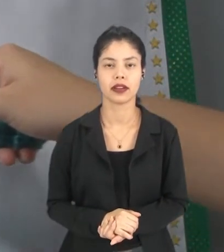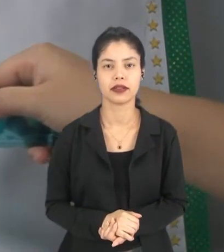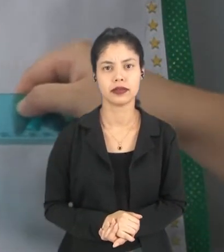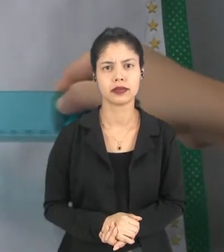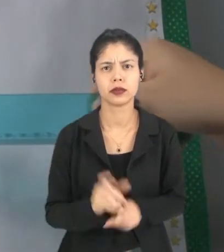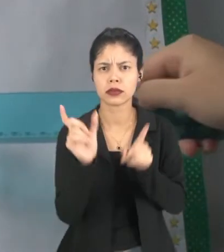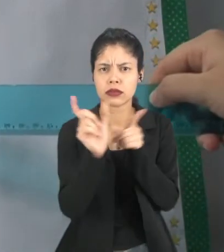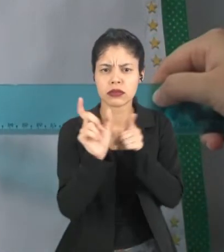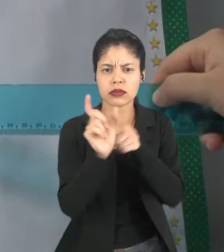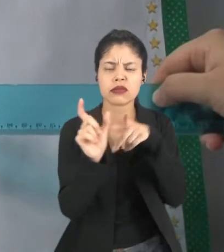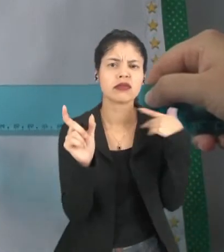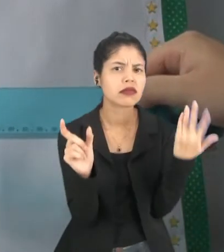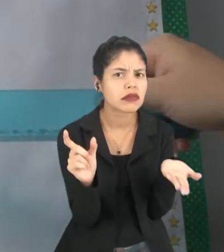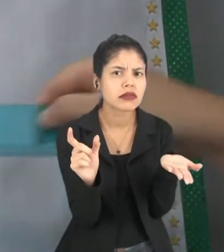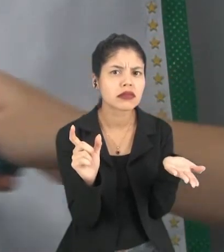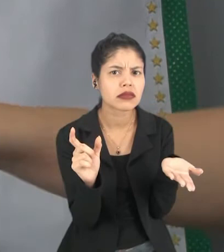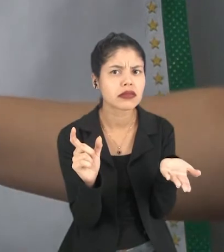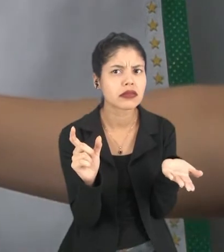Que palavra é essa?